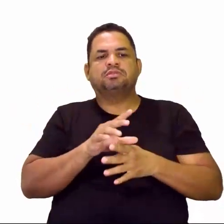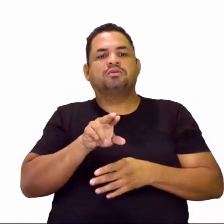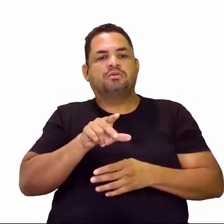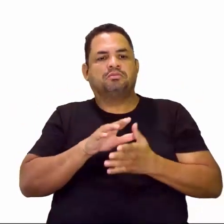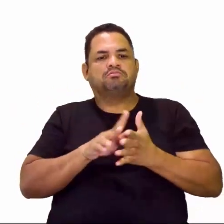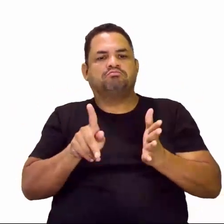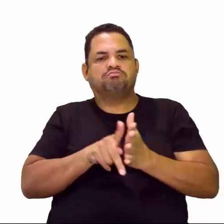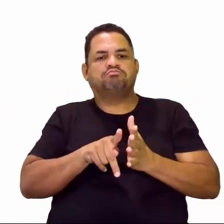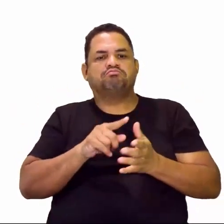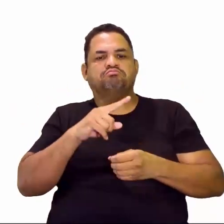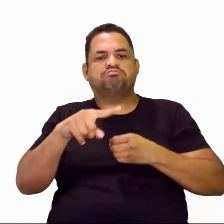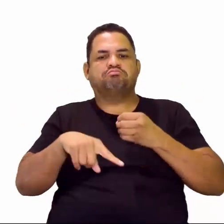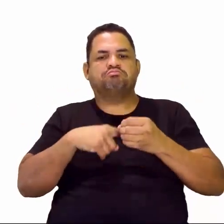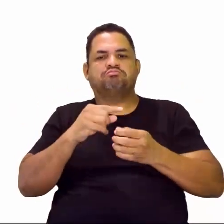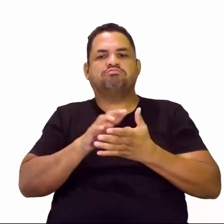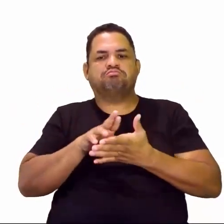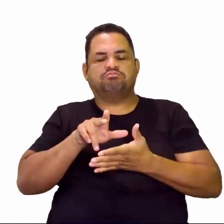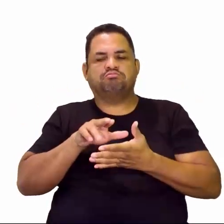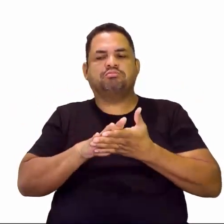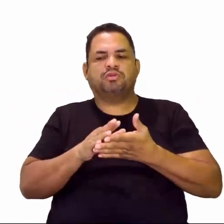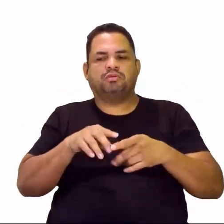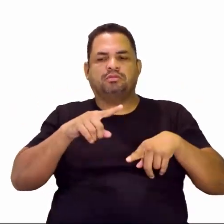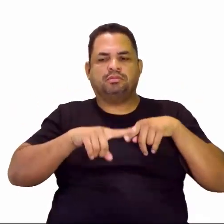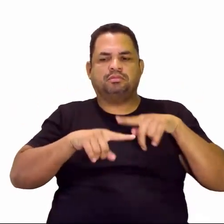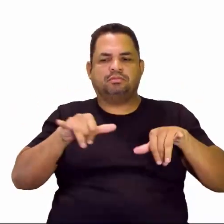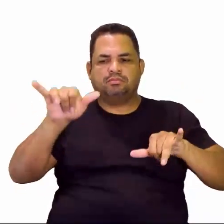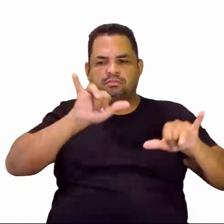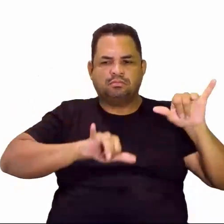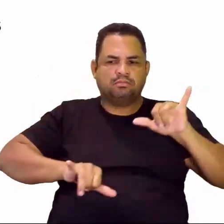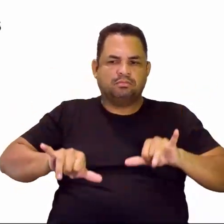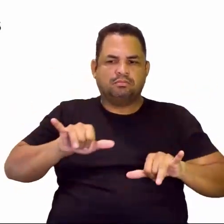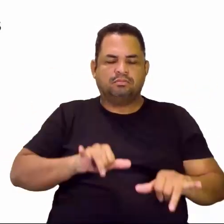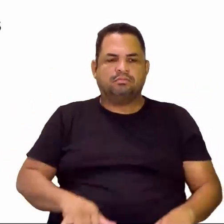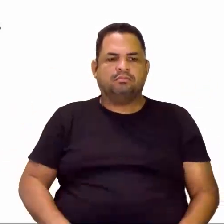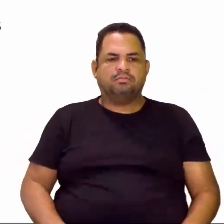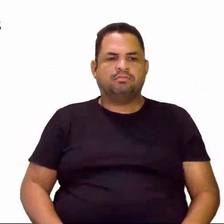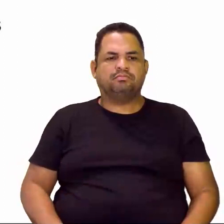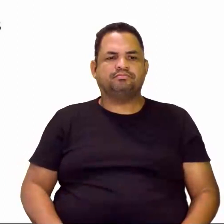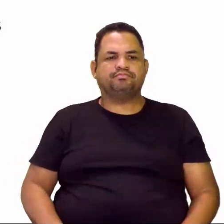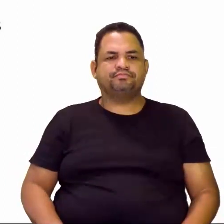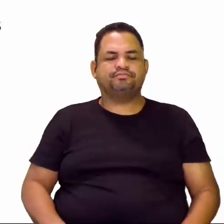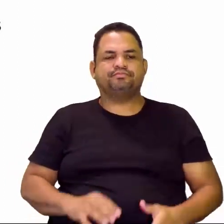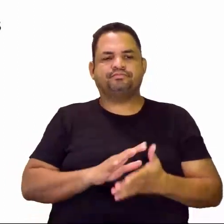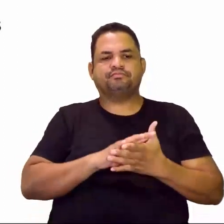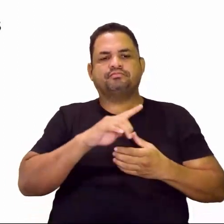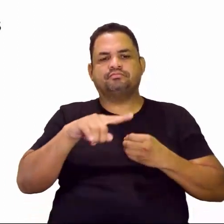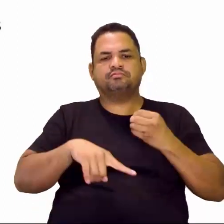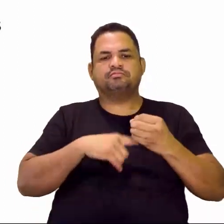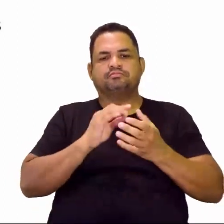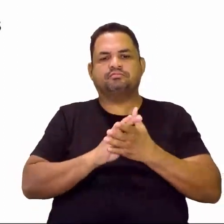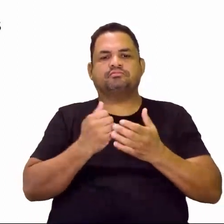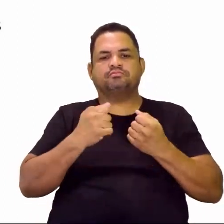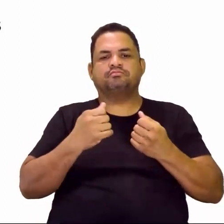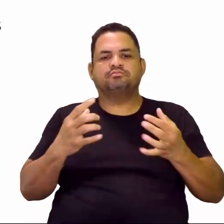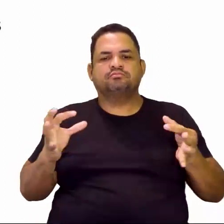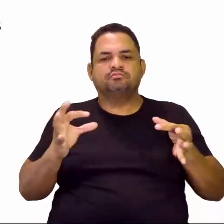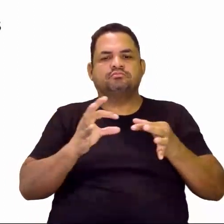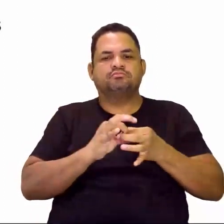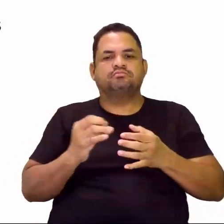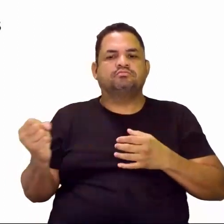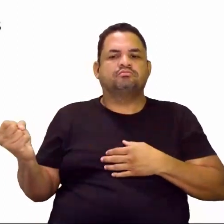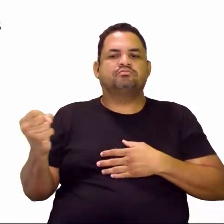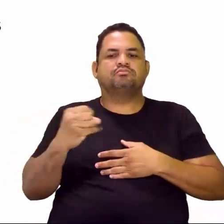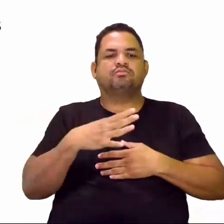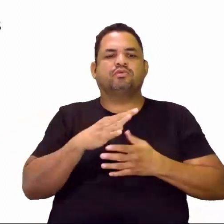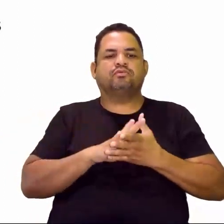propriedades seriam átomos de um mesmo elemento químico. Os átomos poderiam se unir formando